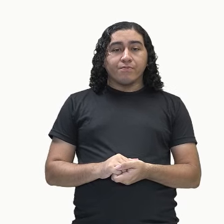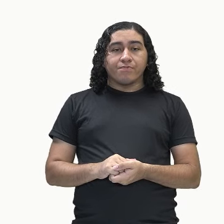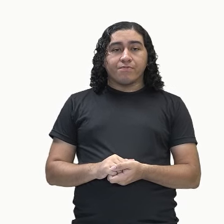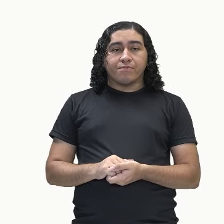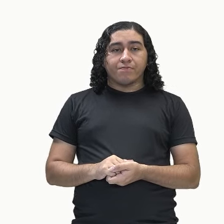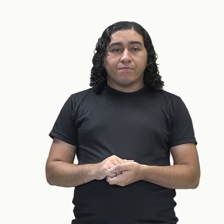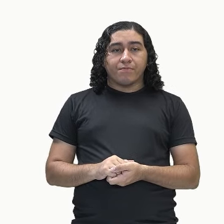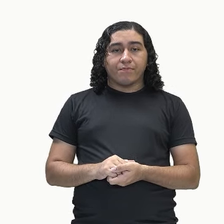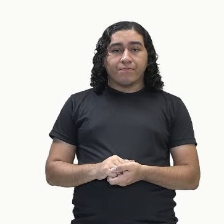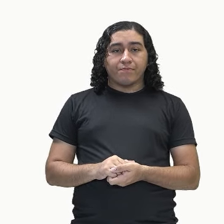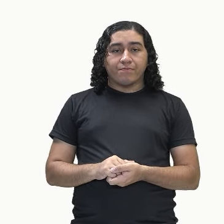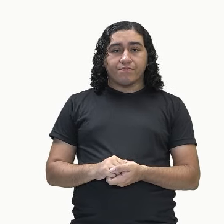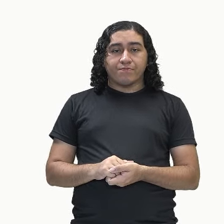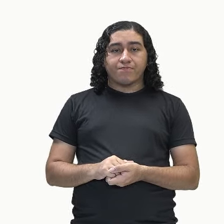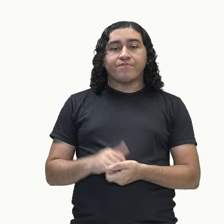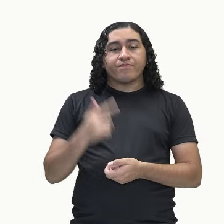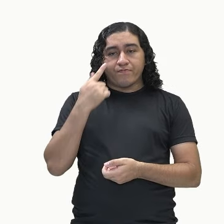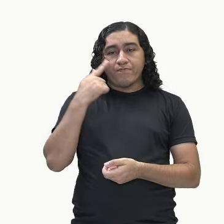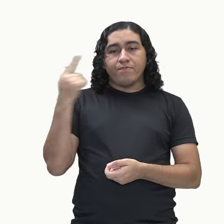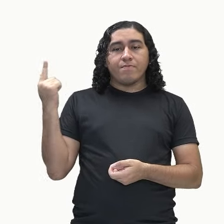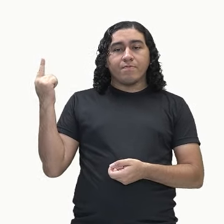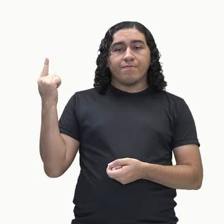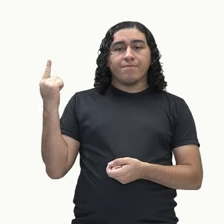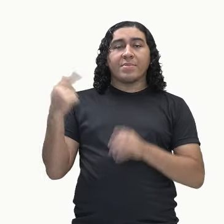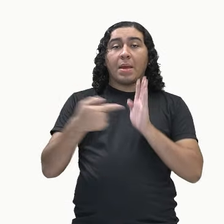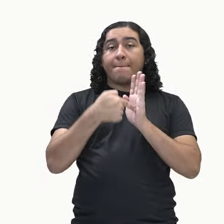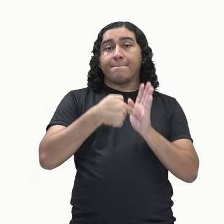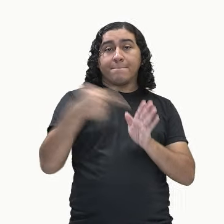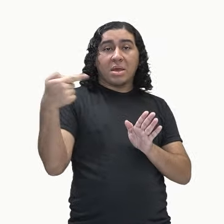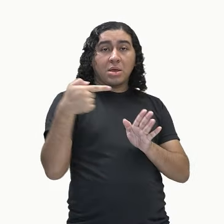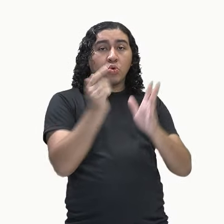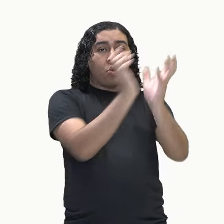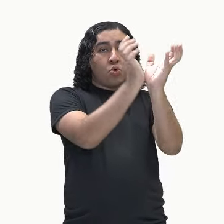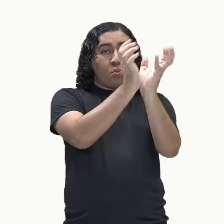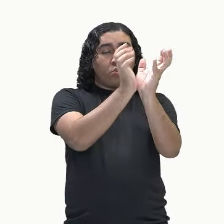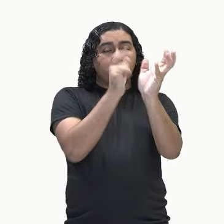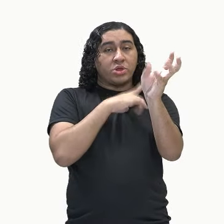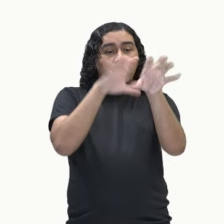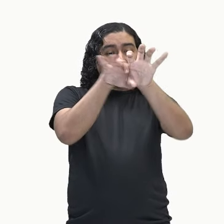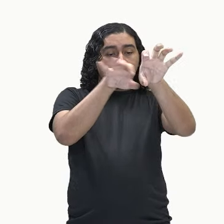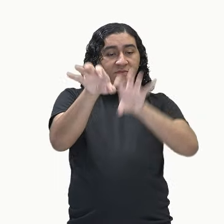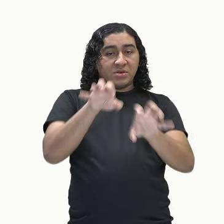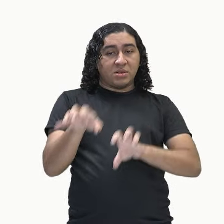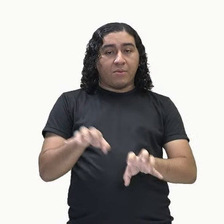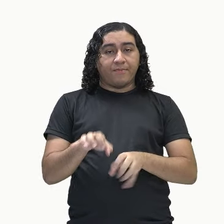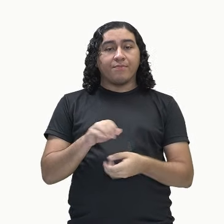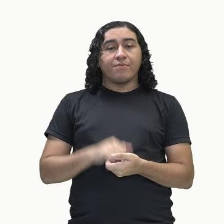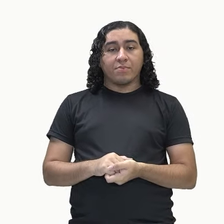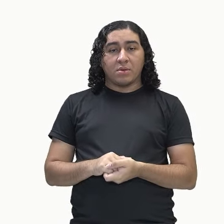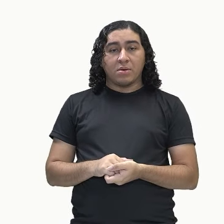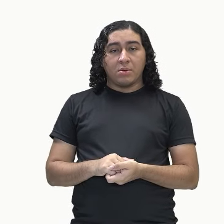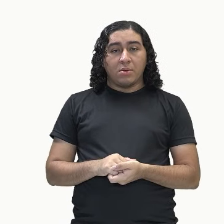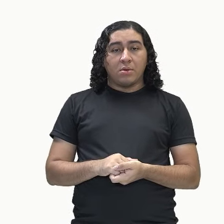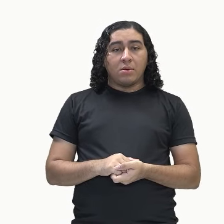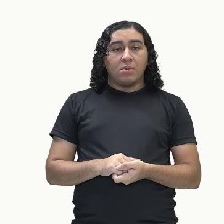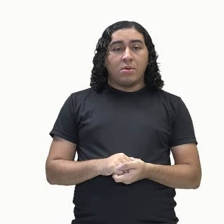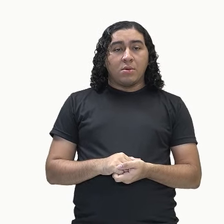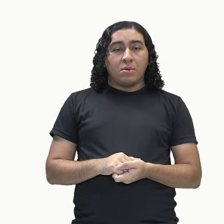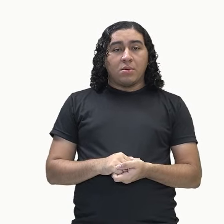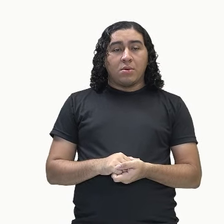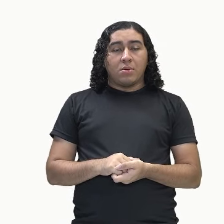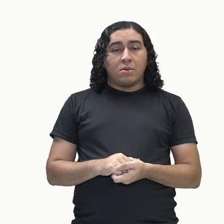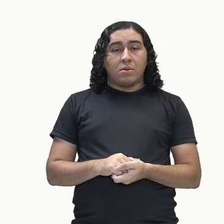é a divisão, né, a primeira divisão ali do grupo dos peixes. Temos os agnatos sem mandíbula e